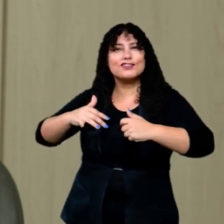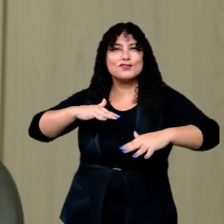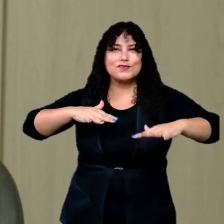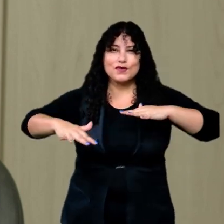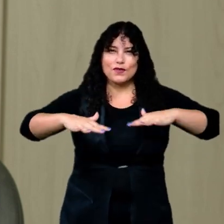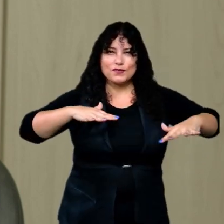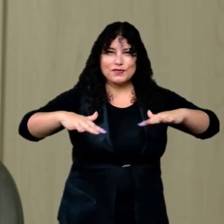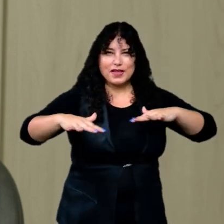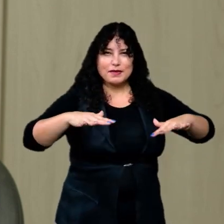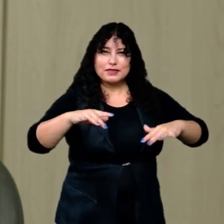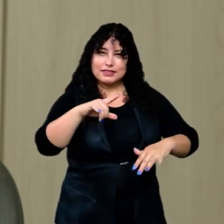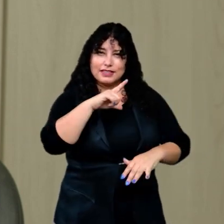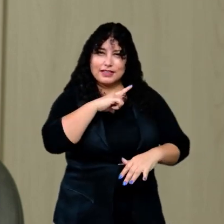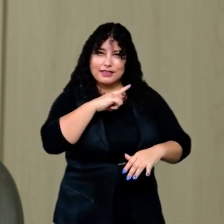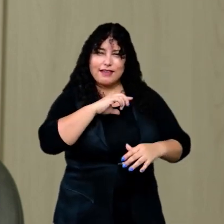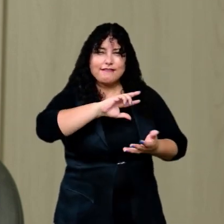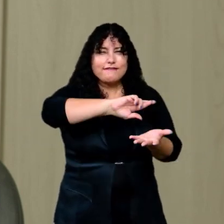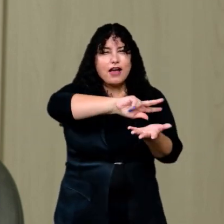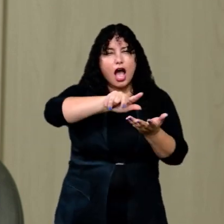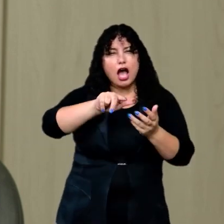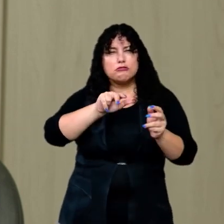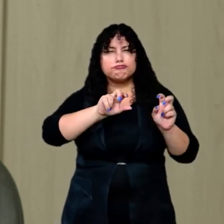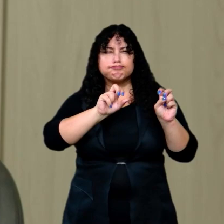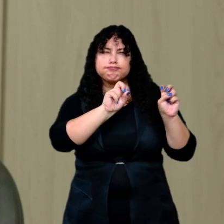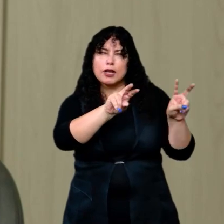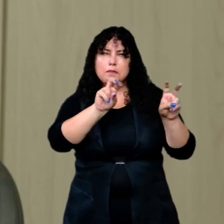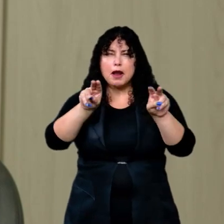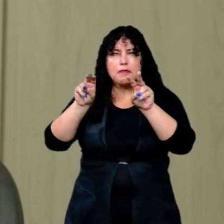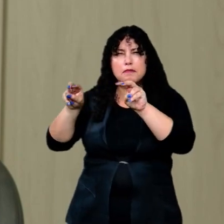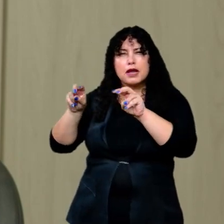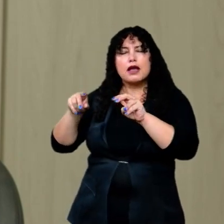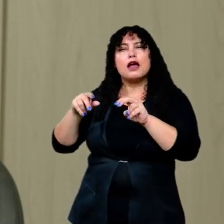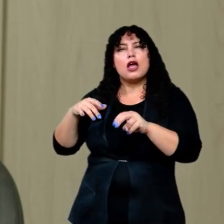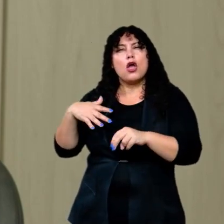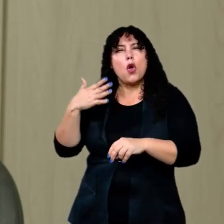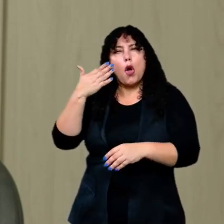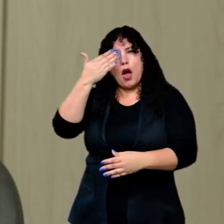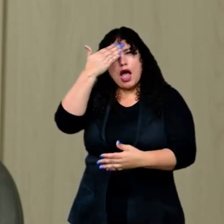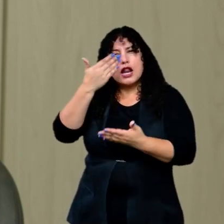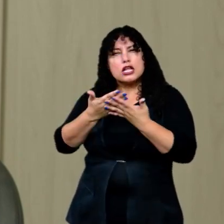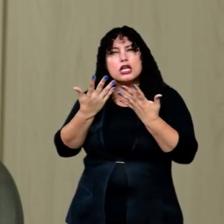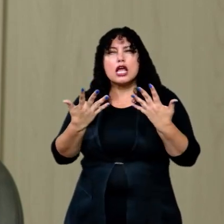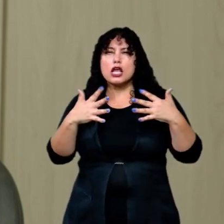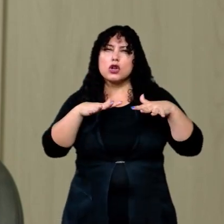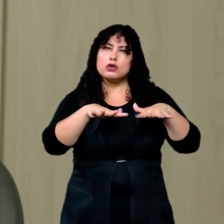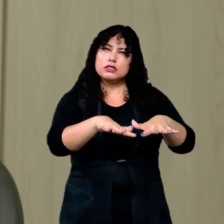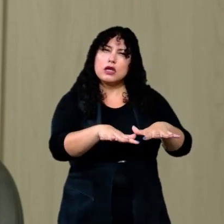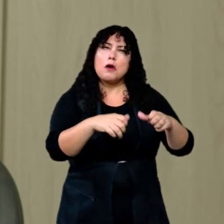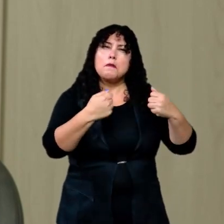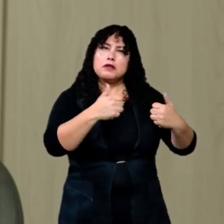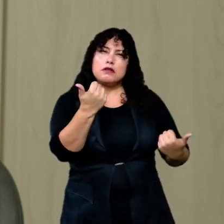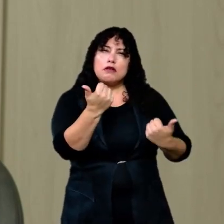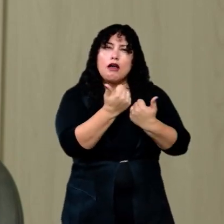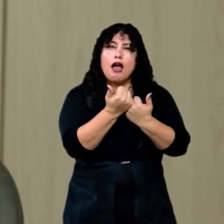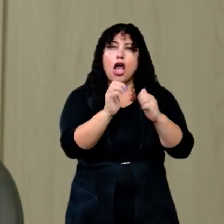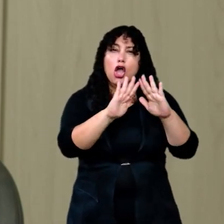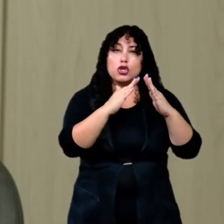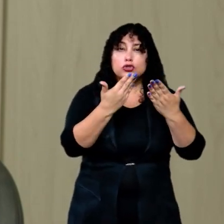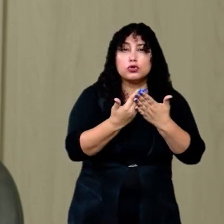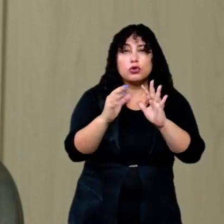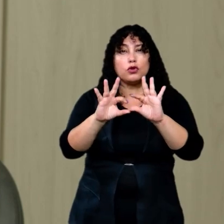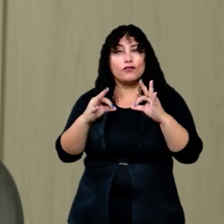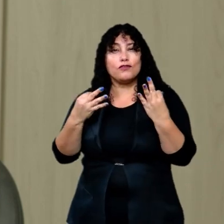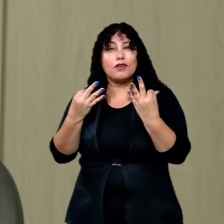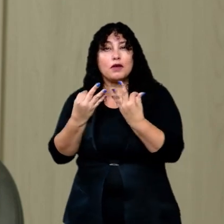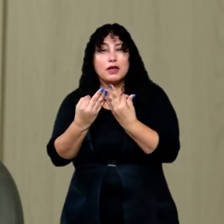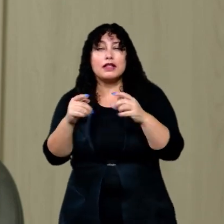gente ter esses diversos olhares, porque eu acredito que a inclusão tem esse tripé. A gente precisa ter a escola, a família